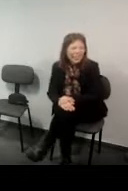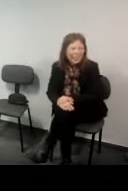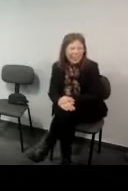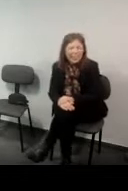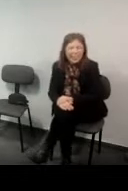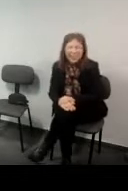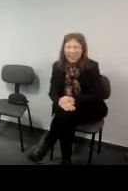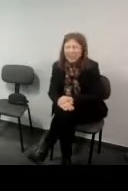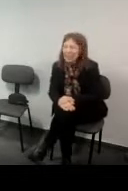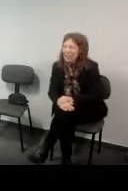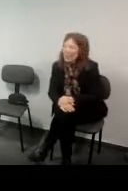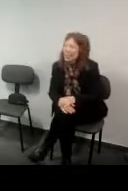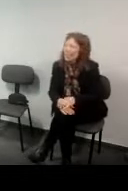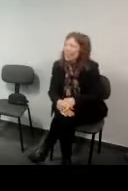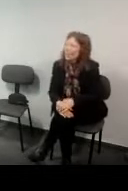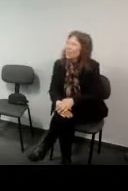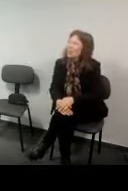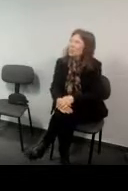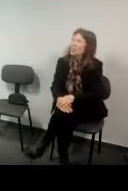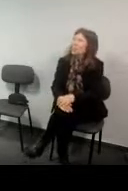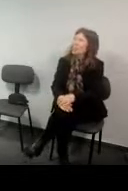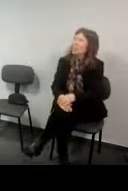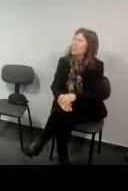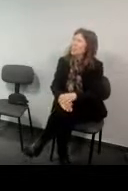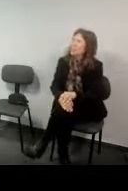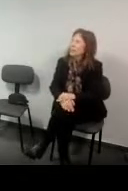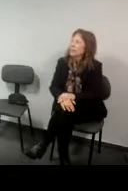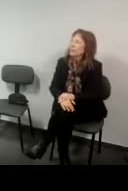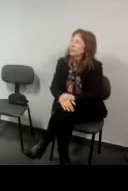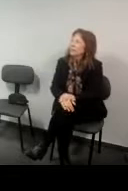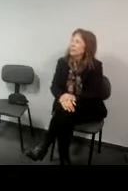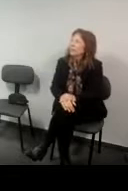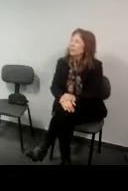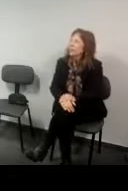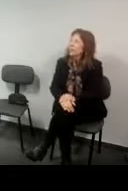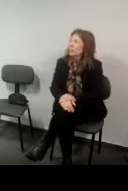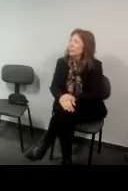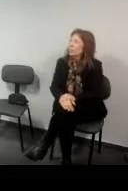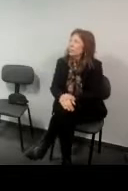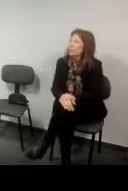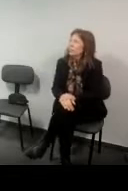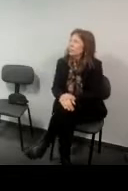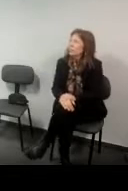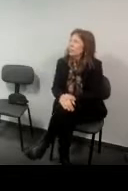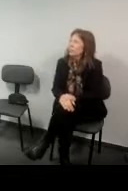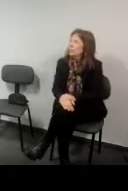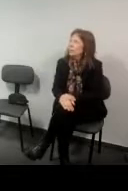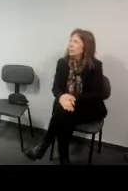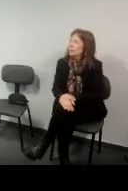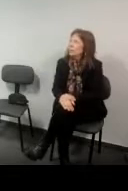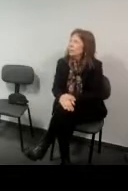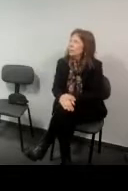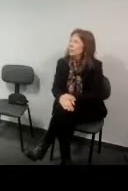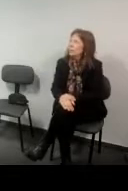Enxaqueca. A ideia é enxaqueca. Enxaqueca é complicadinha. Síndrome caracterizada por uma dor de cabeça crônica em crise mais